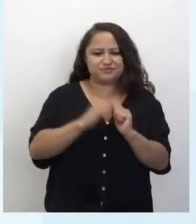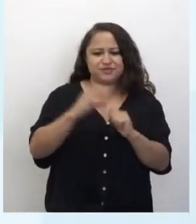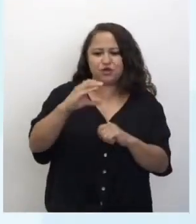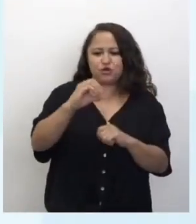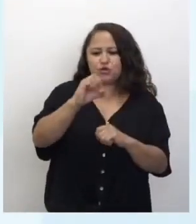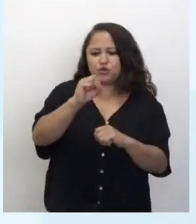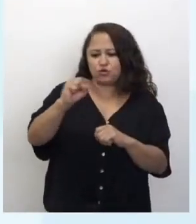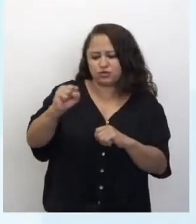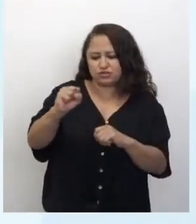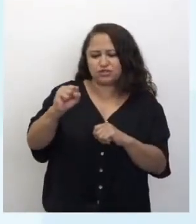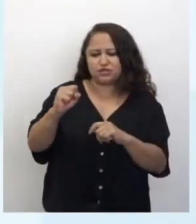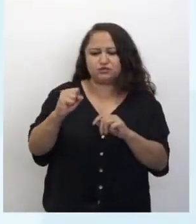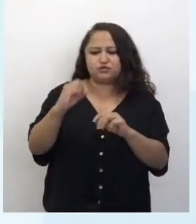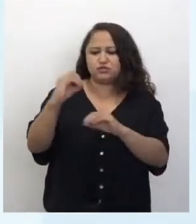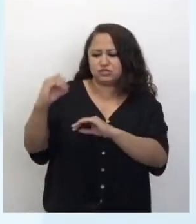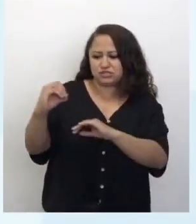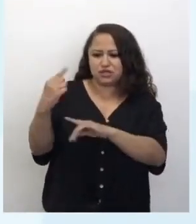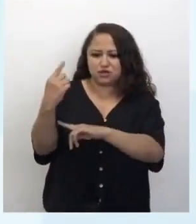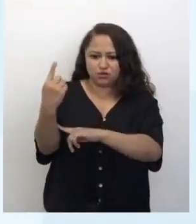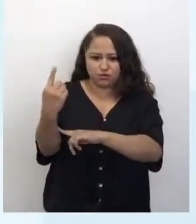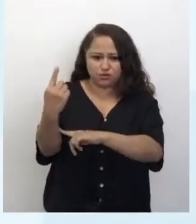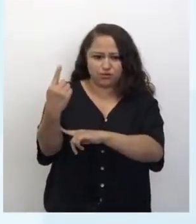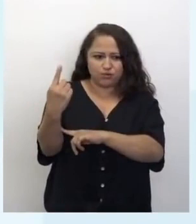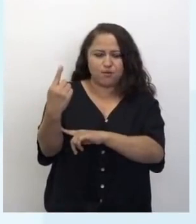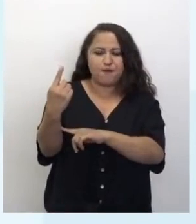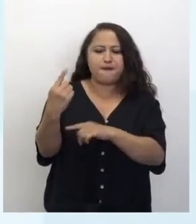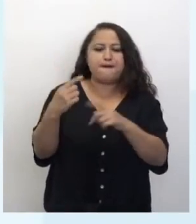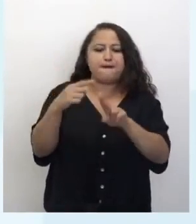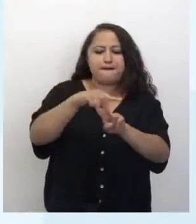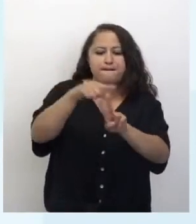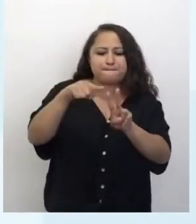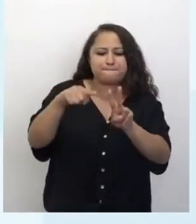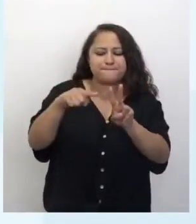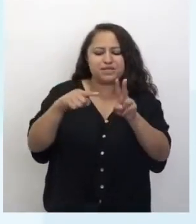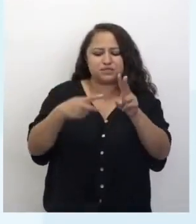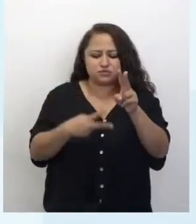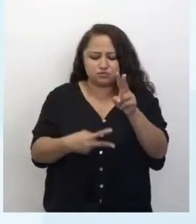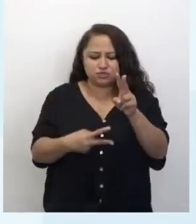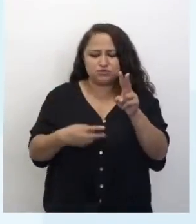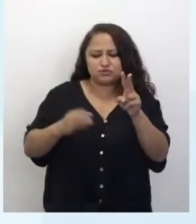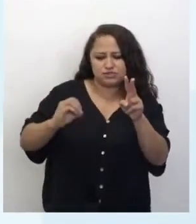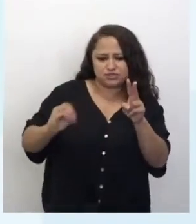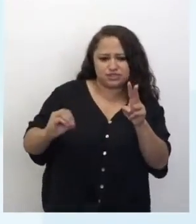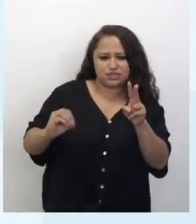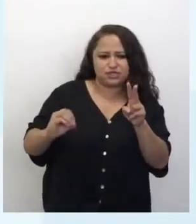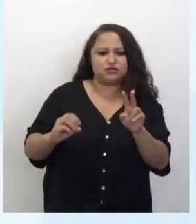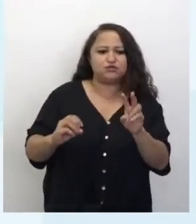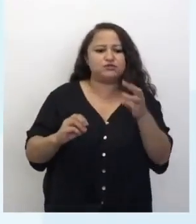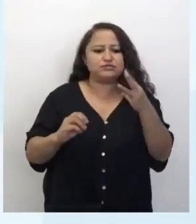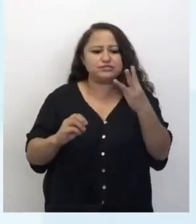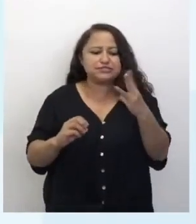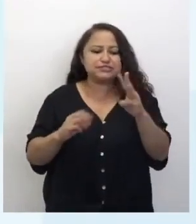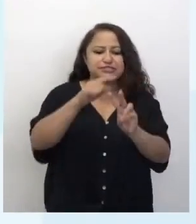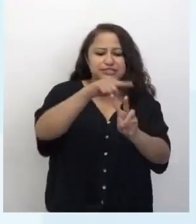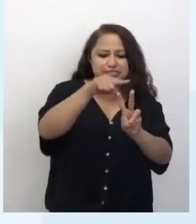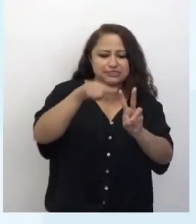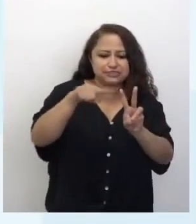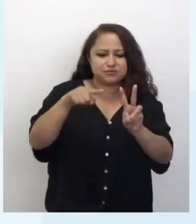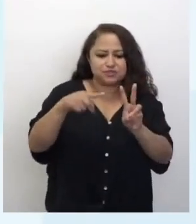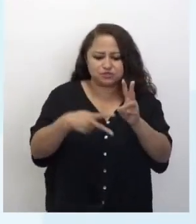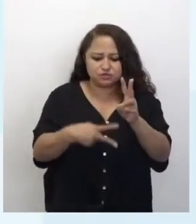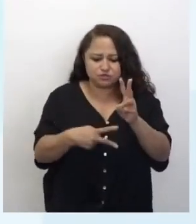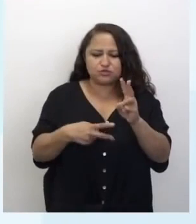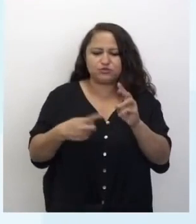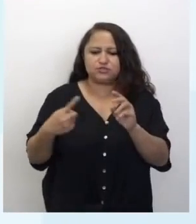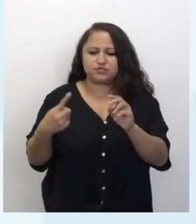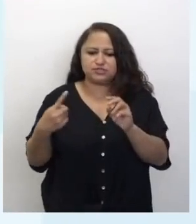0, 1. Π sobre 2 é 0. Π menos 1. 3π sobre 2 é 0. E 2π é